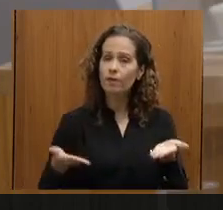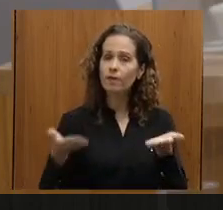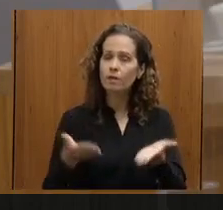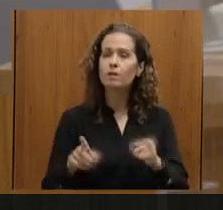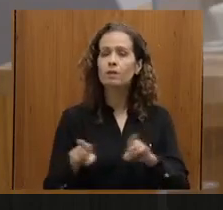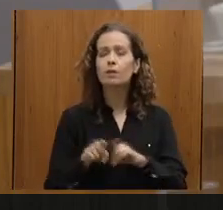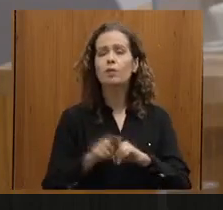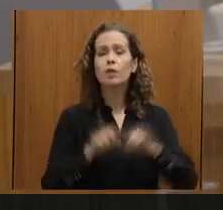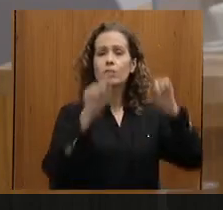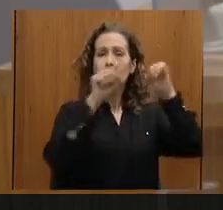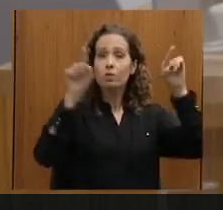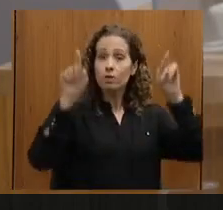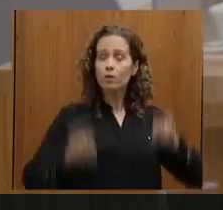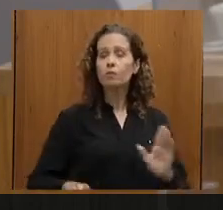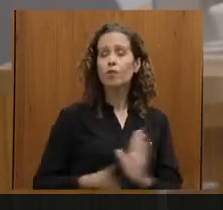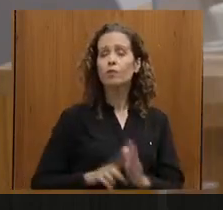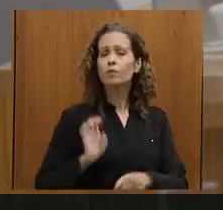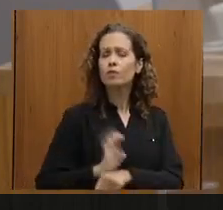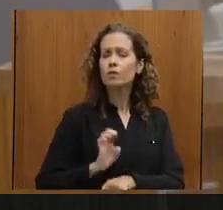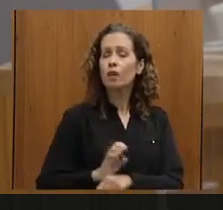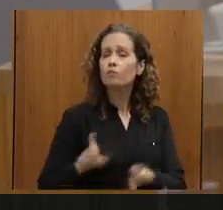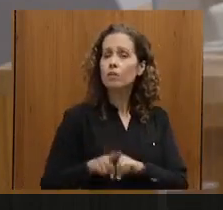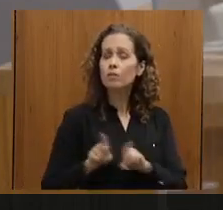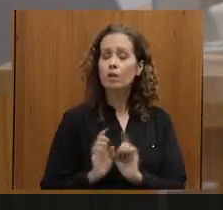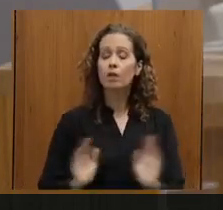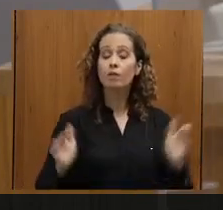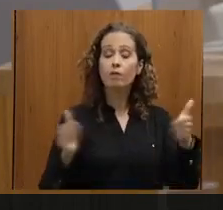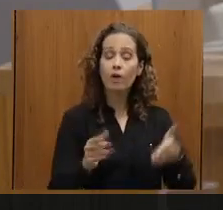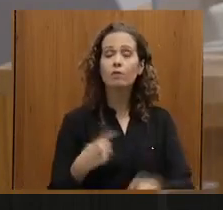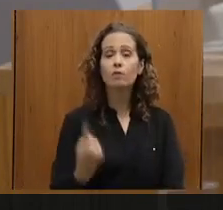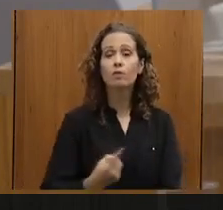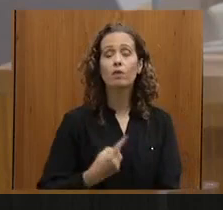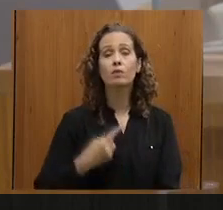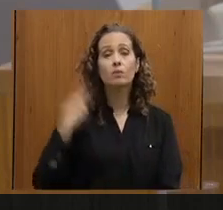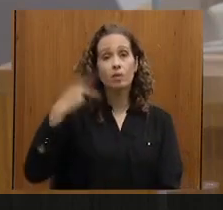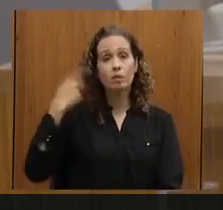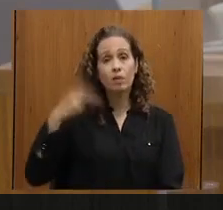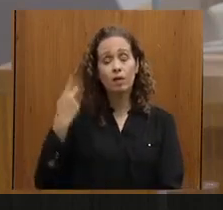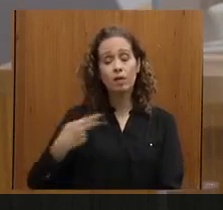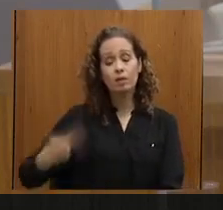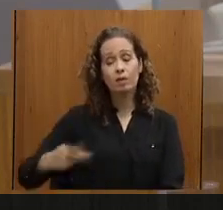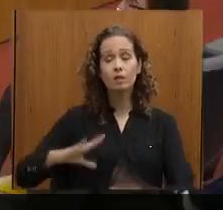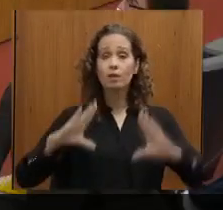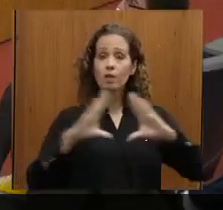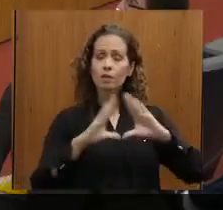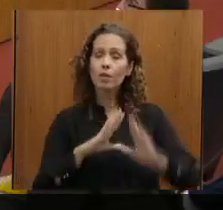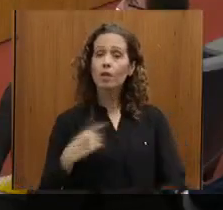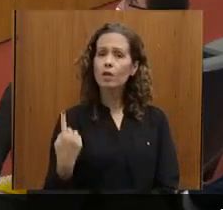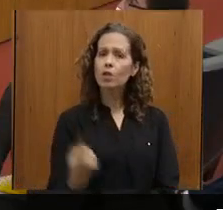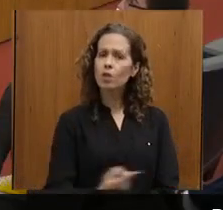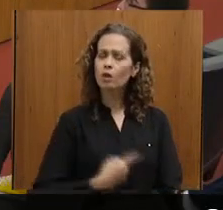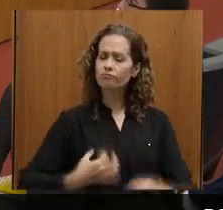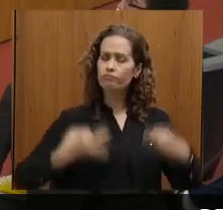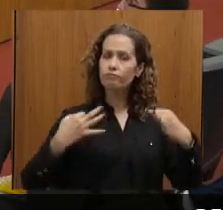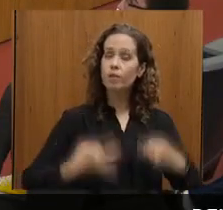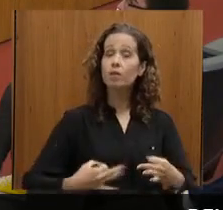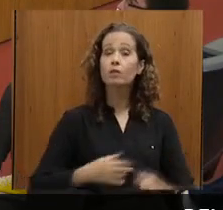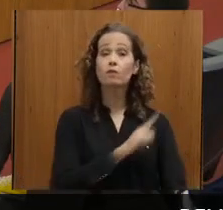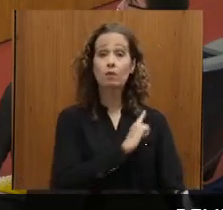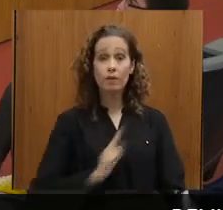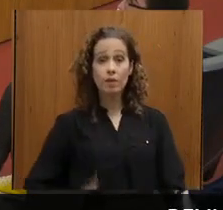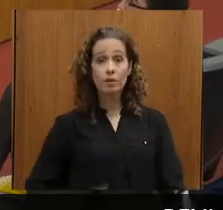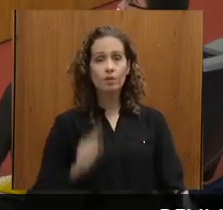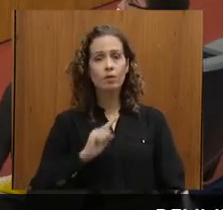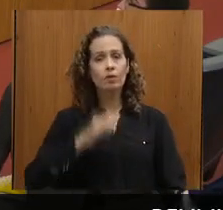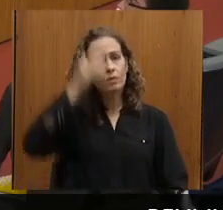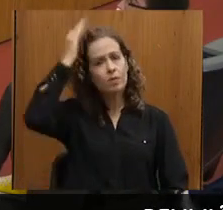servidores do Estado, também é o foco dos nossos parlamentares na Assembleia Legislativa e estamos muito convictos, o governador Romeu Zema também está muito